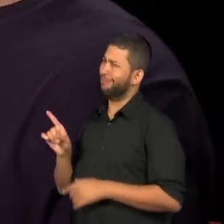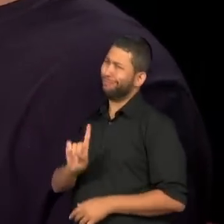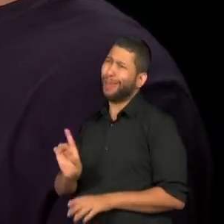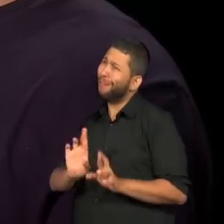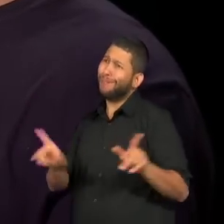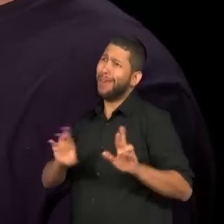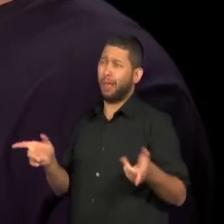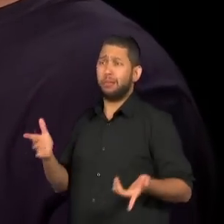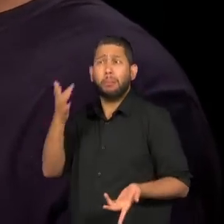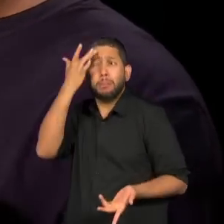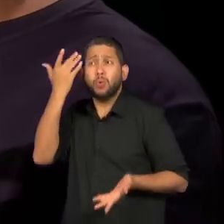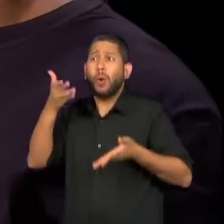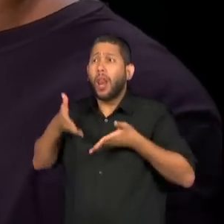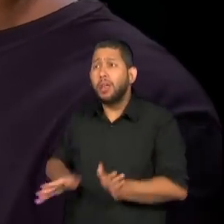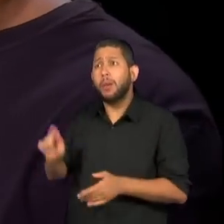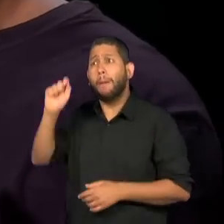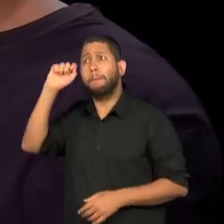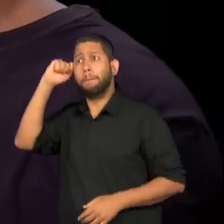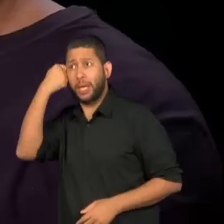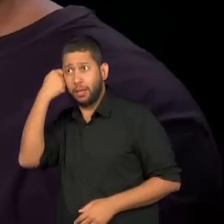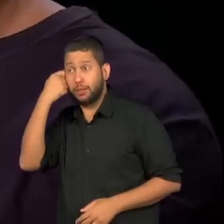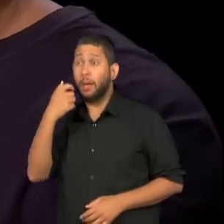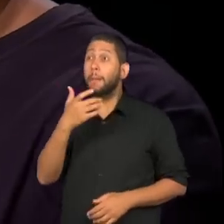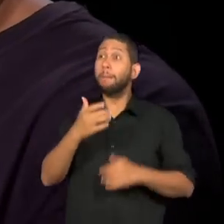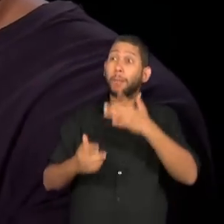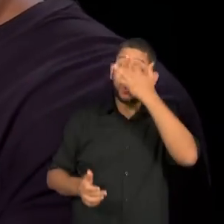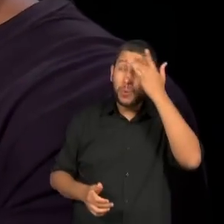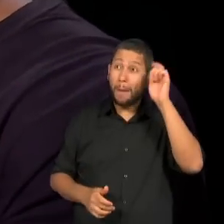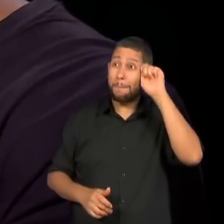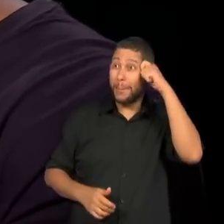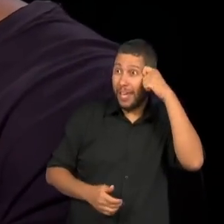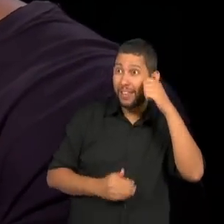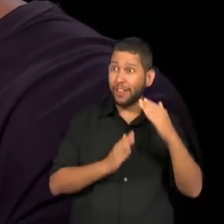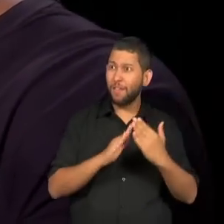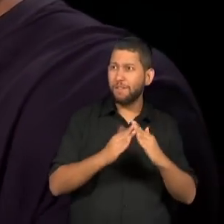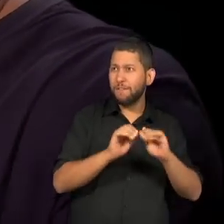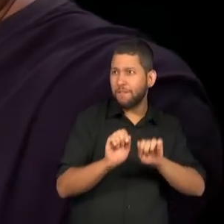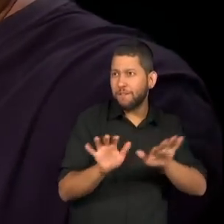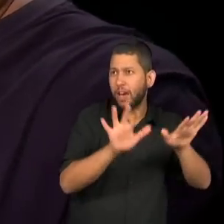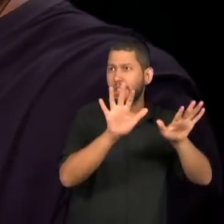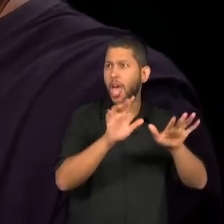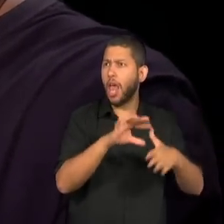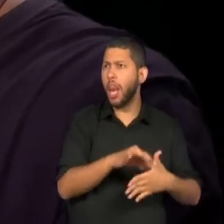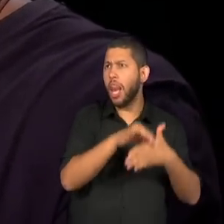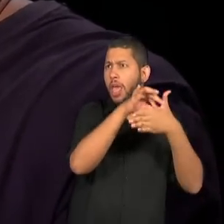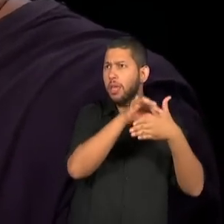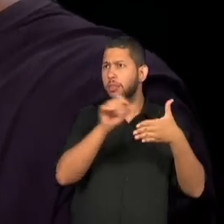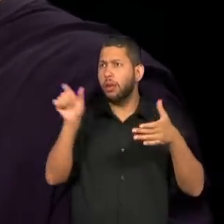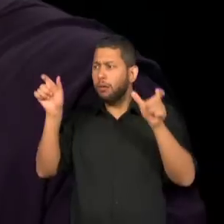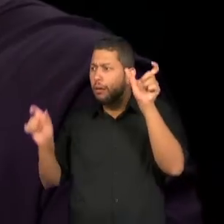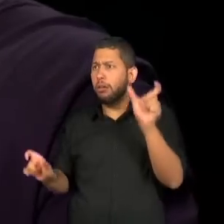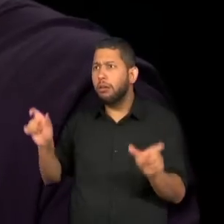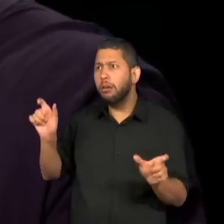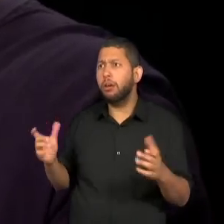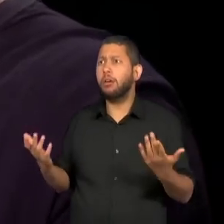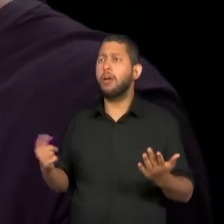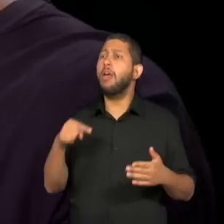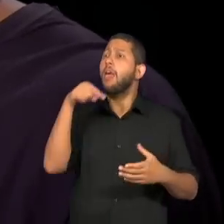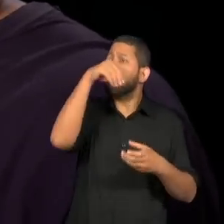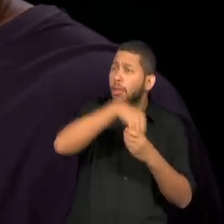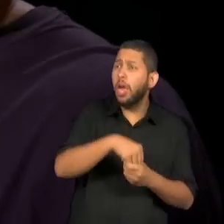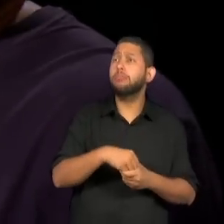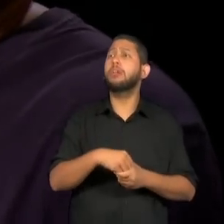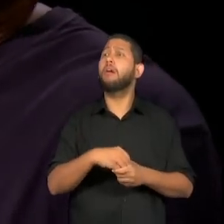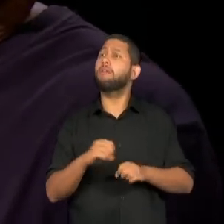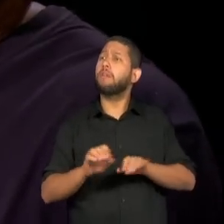Uma pessoa da favela, uma pessoa preta famosa, não quer dizer que necessariamente ela seja uma liderança, seja uma pessoa engajada, sabe?